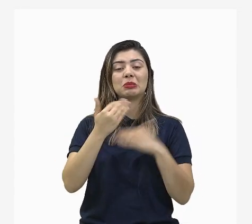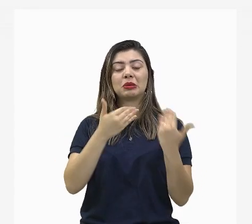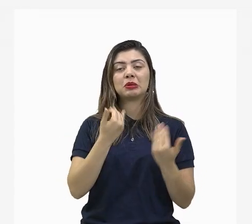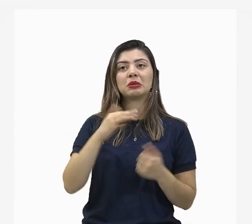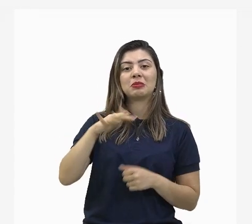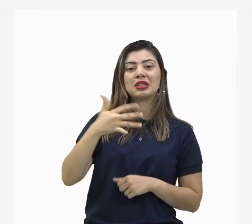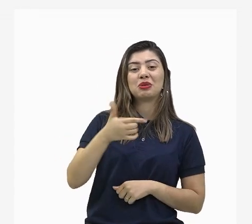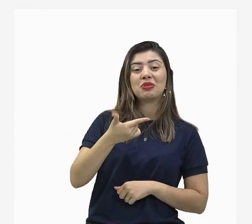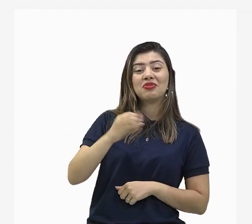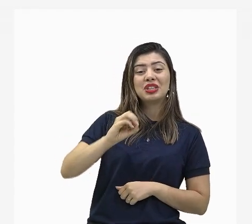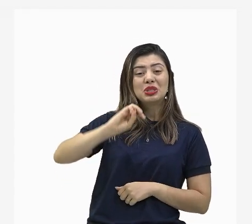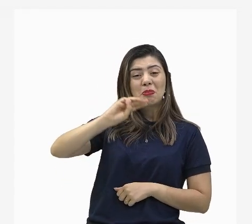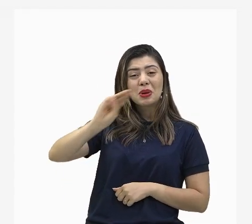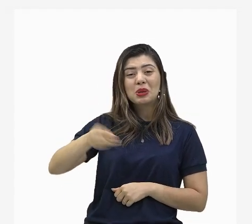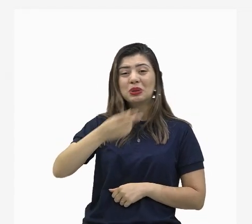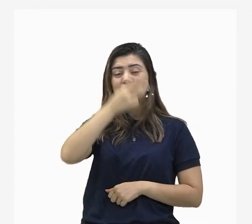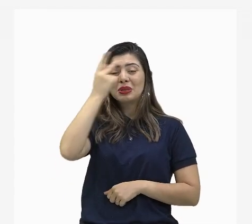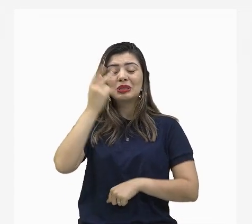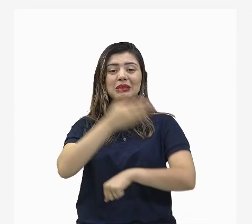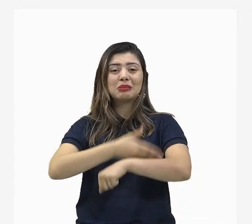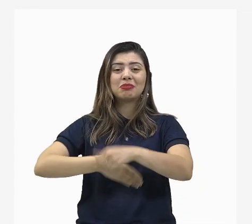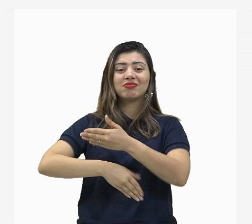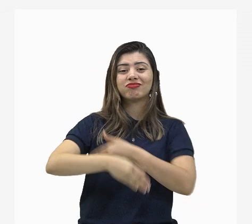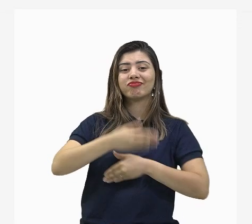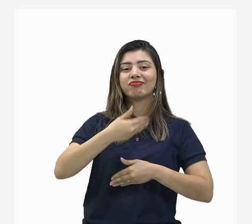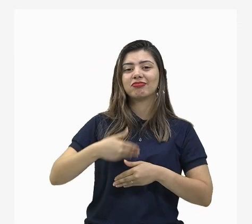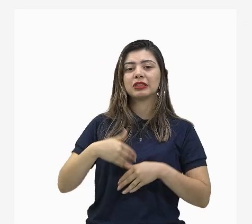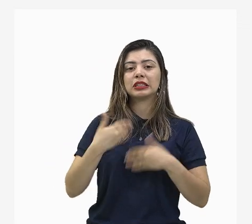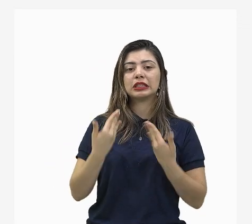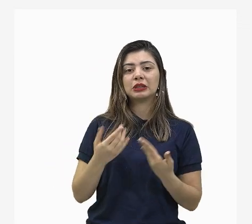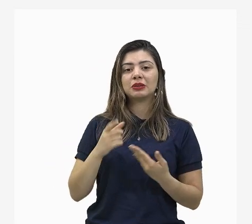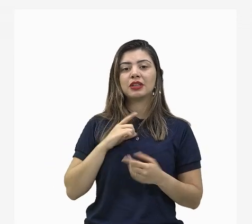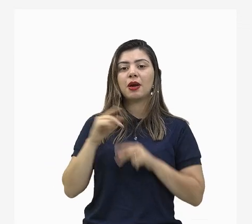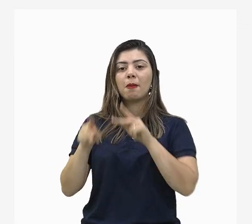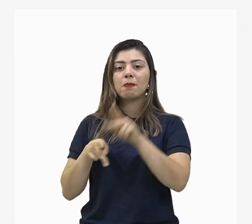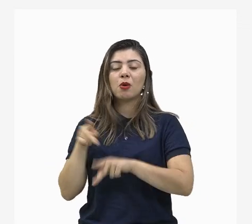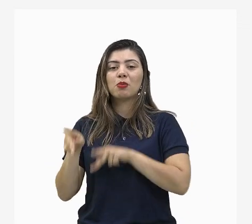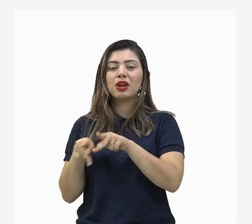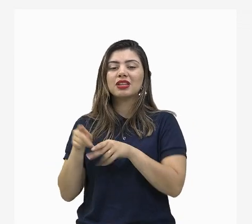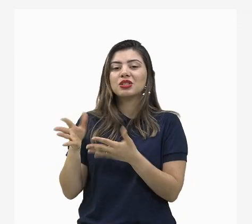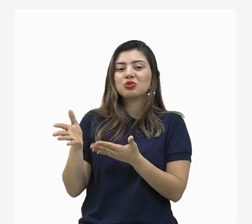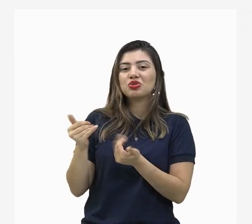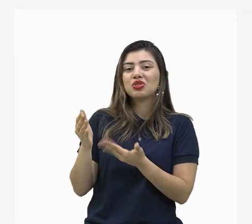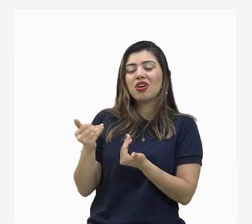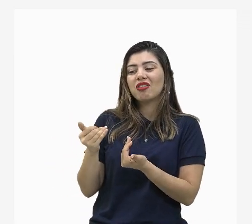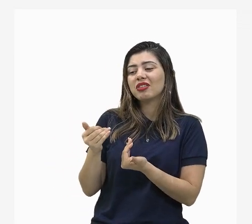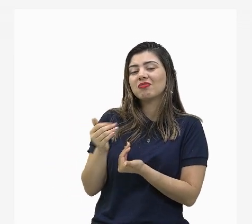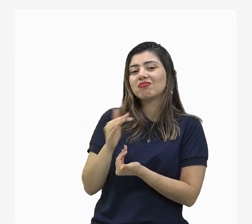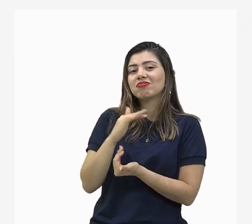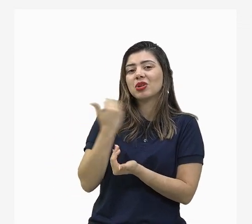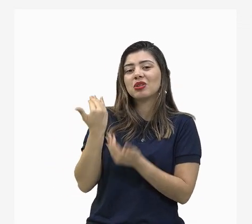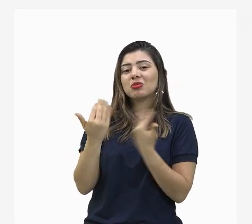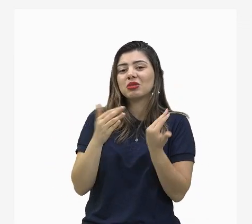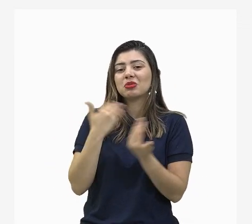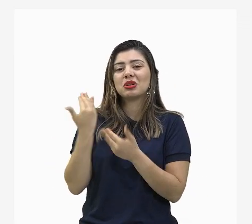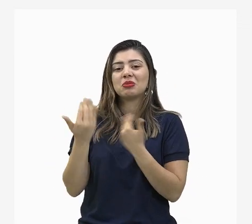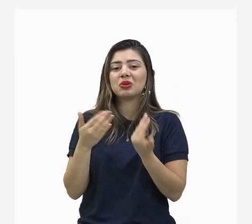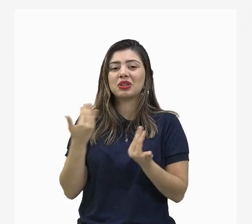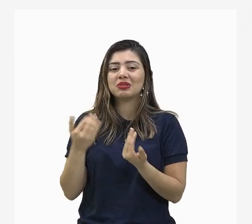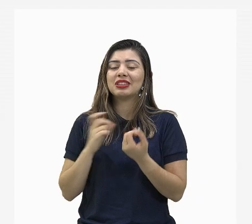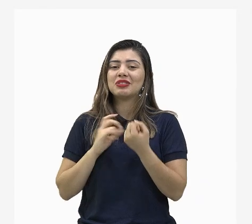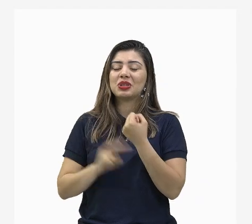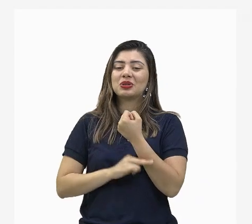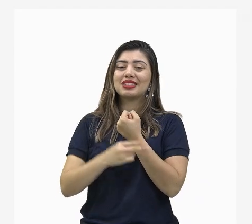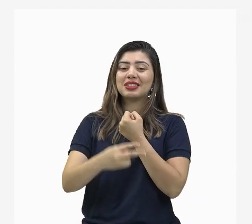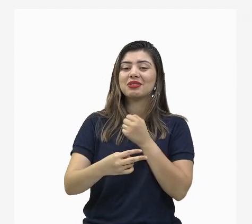milhões de feridos. Geração perdida, termo criado para descrever os jovens que viveram a Primeira Guerra Mundial e as suas